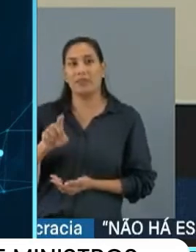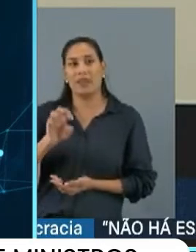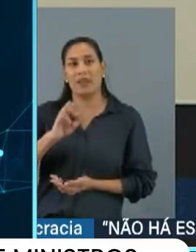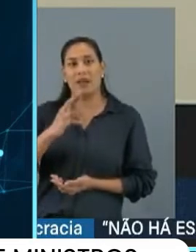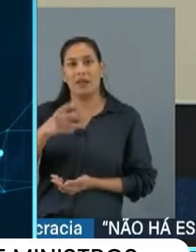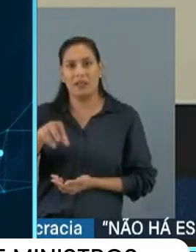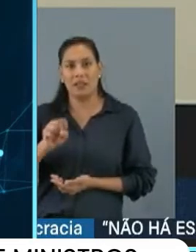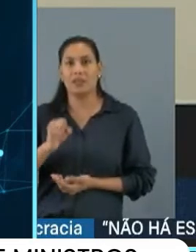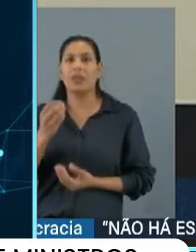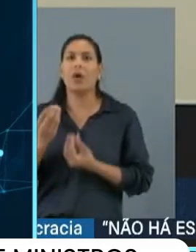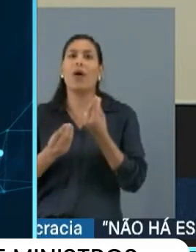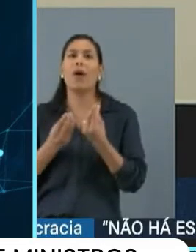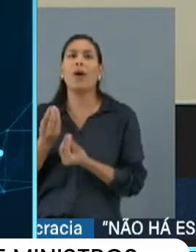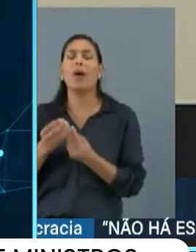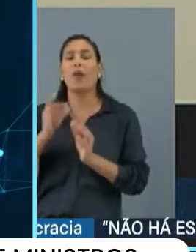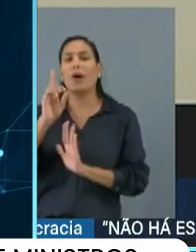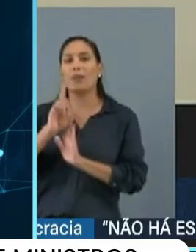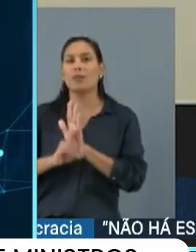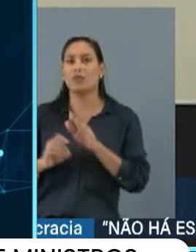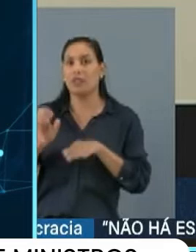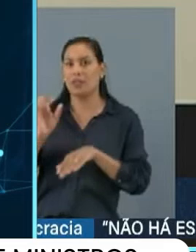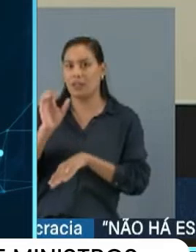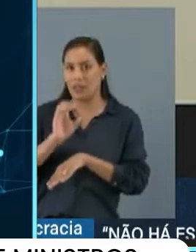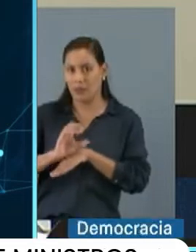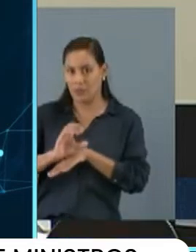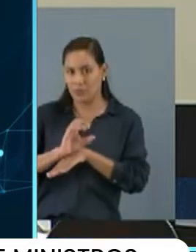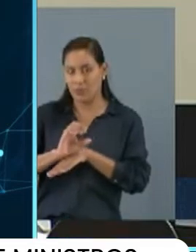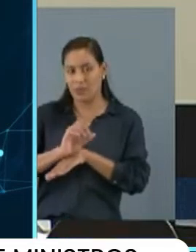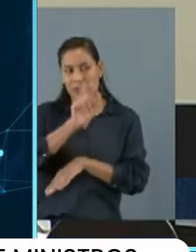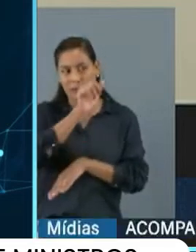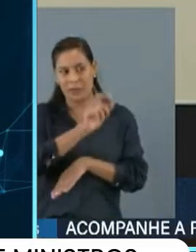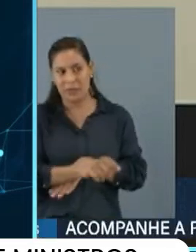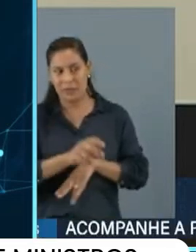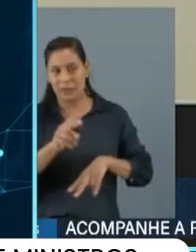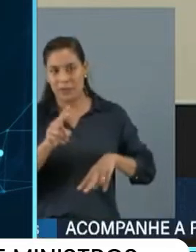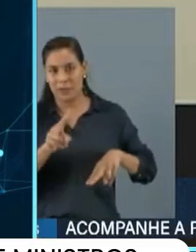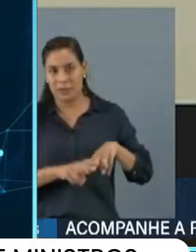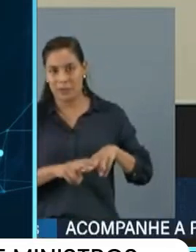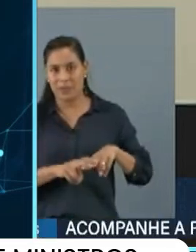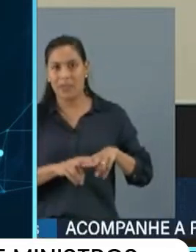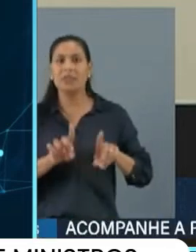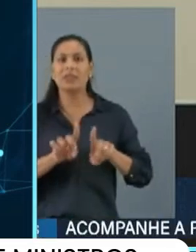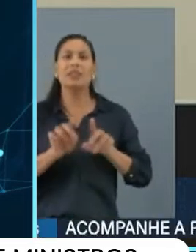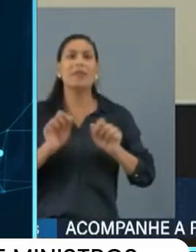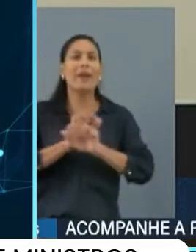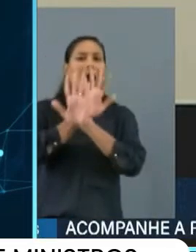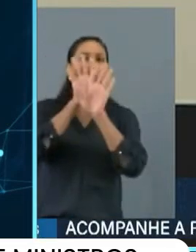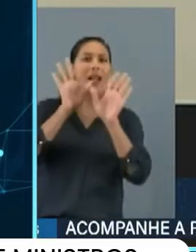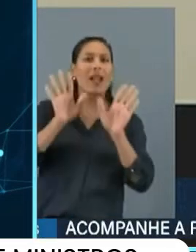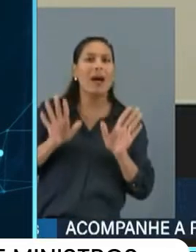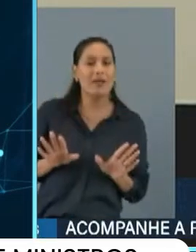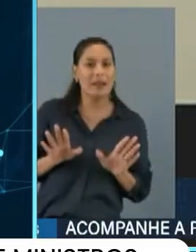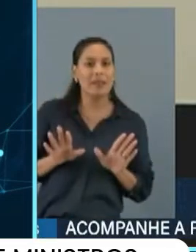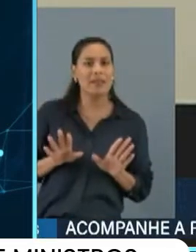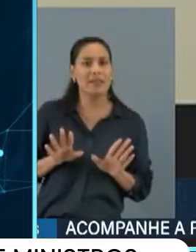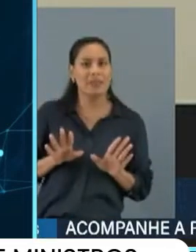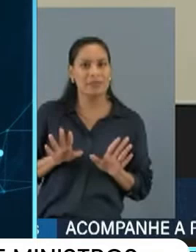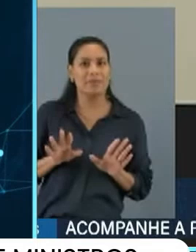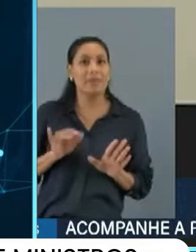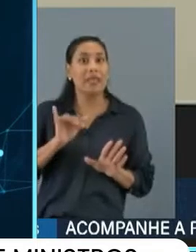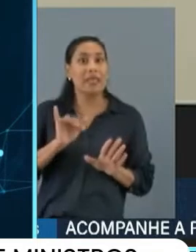de frente com esse alinhamento político e ideológico do STF com o governo Lula. O Elon